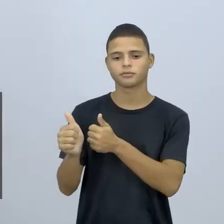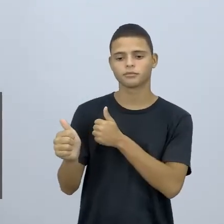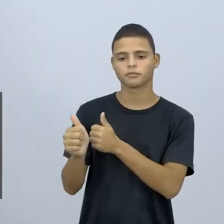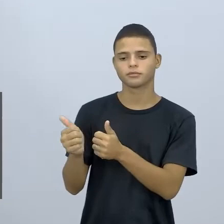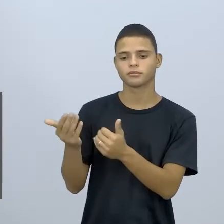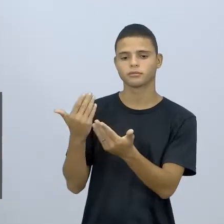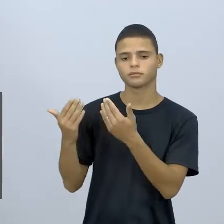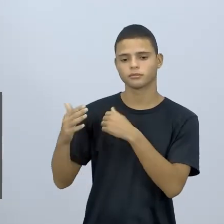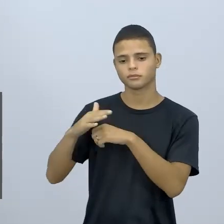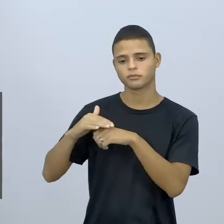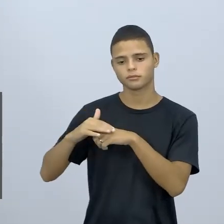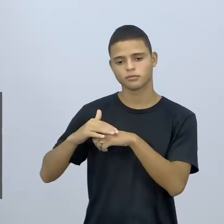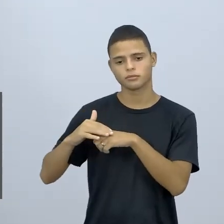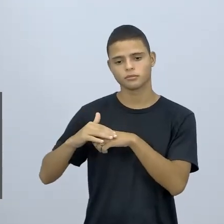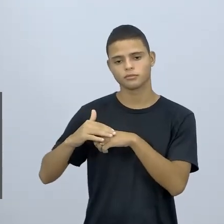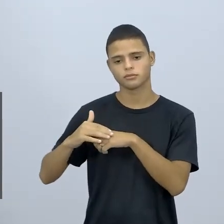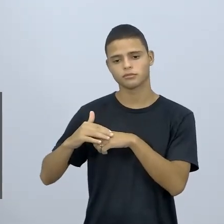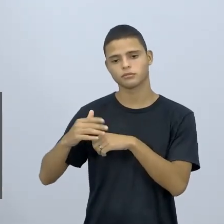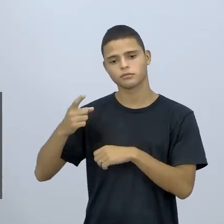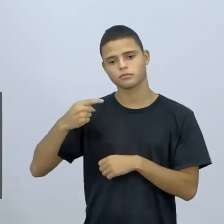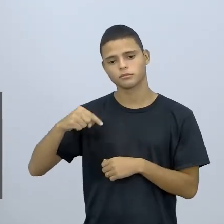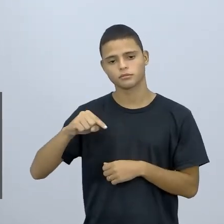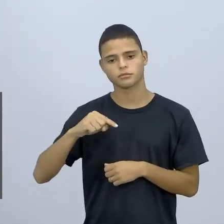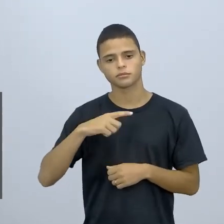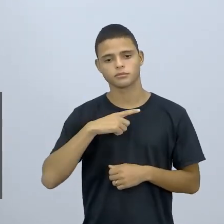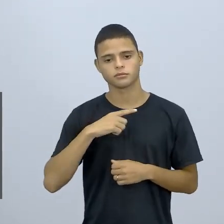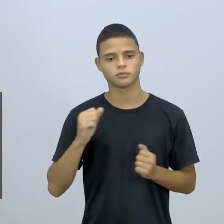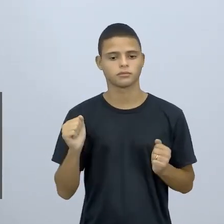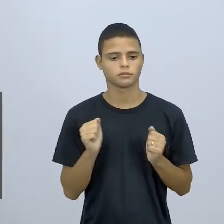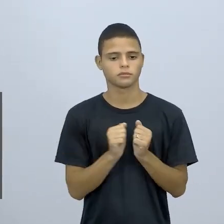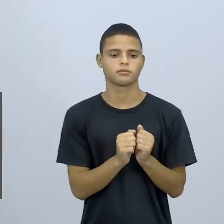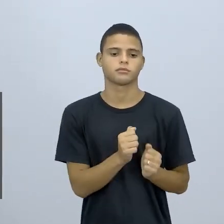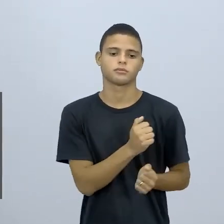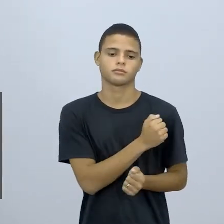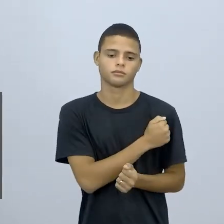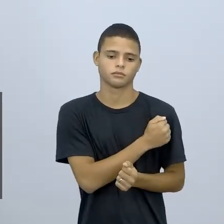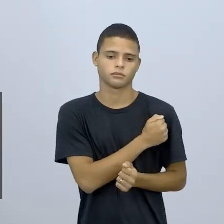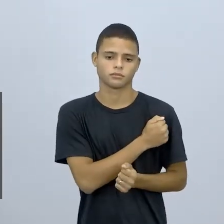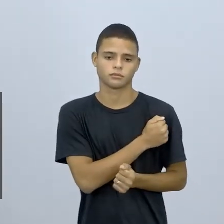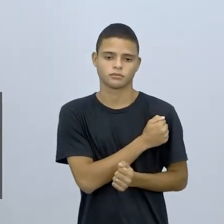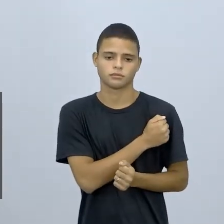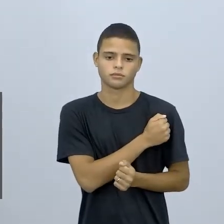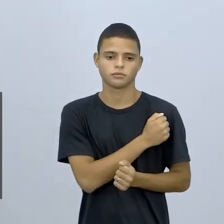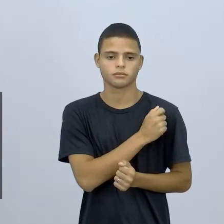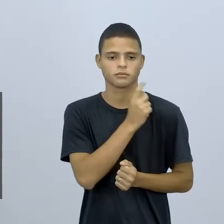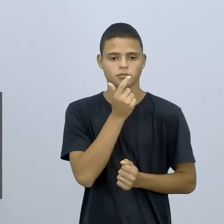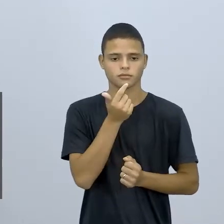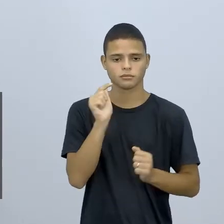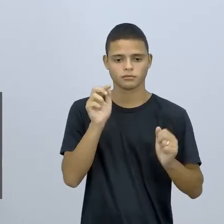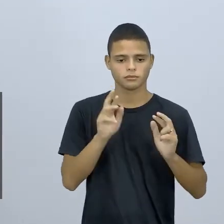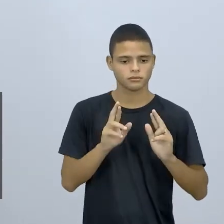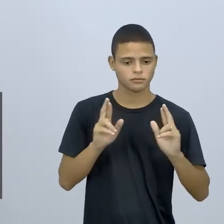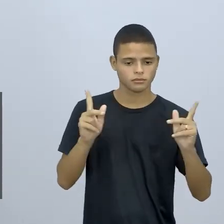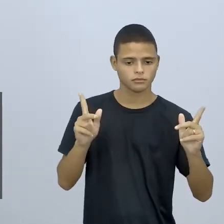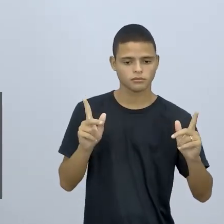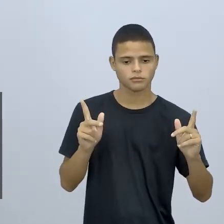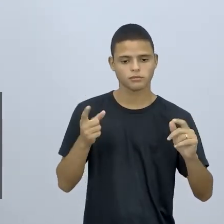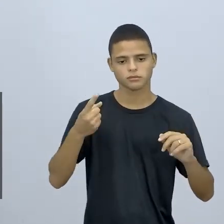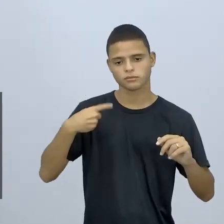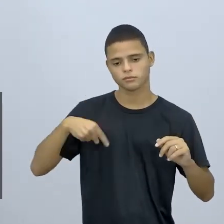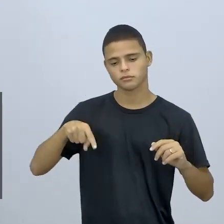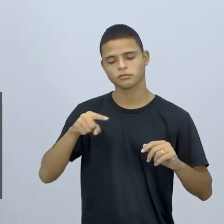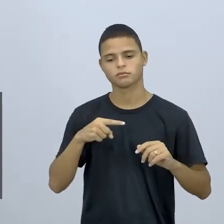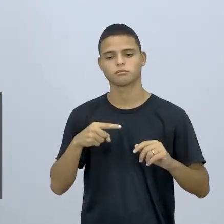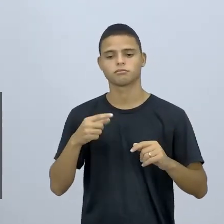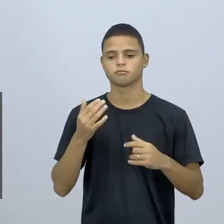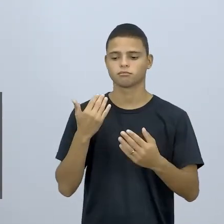Tânia? Nossa, eu tenho certeza que os nossos estudantes vão ouvir isso de uma outra forma, né? Assim, a gente